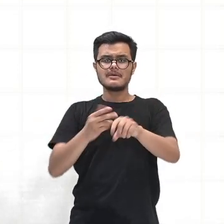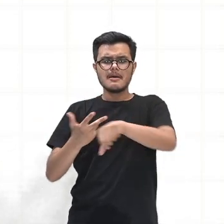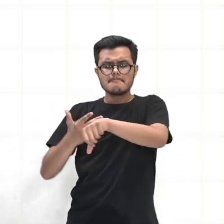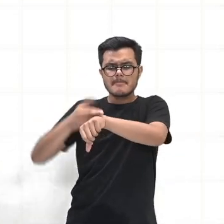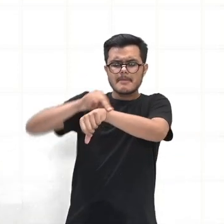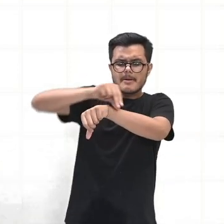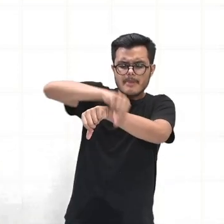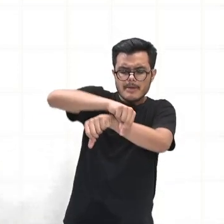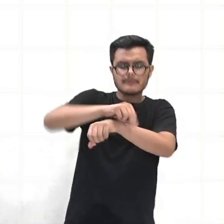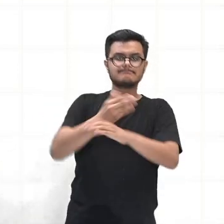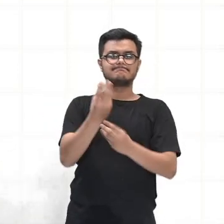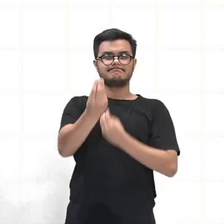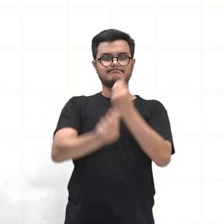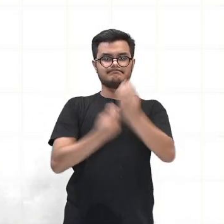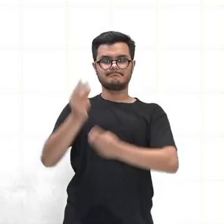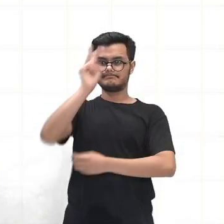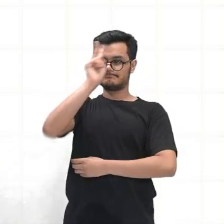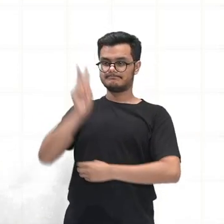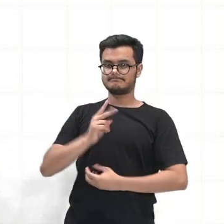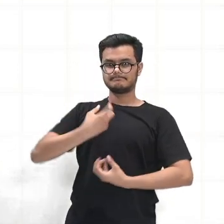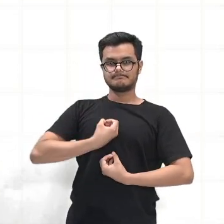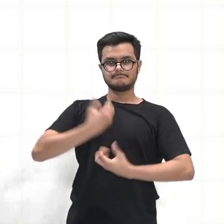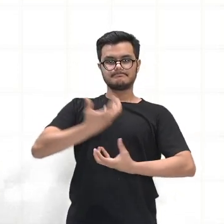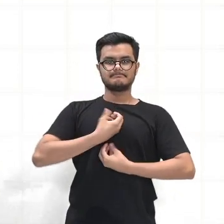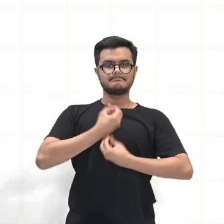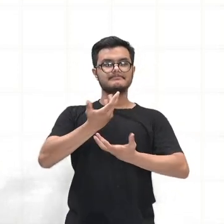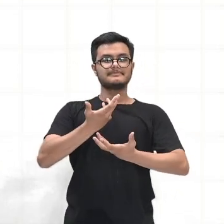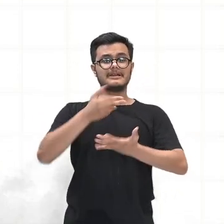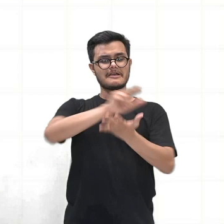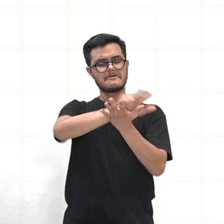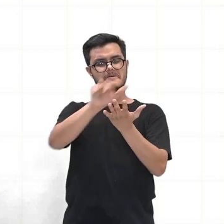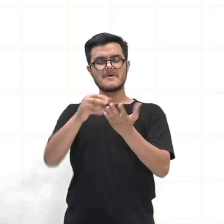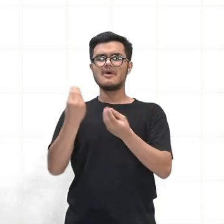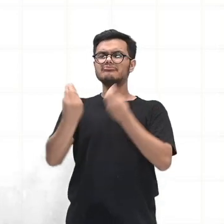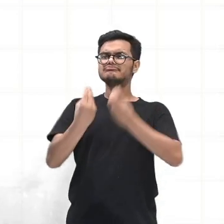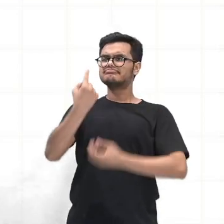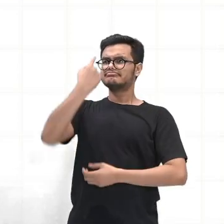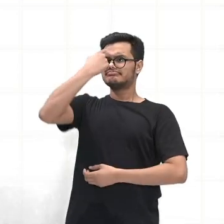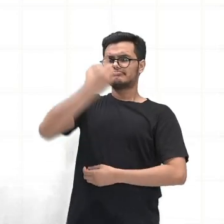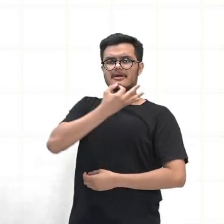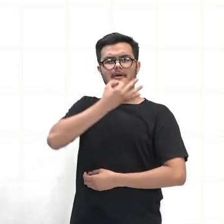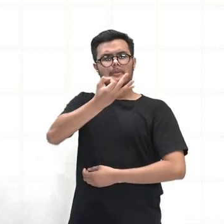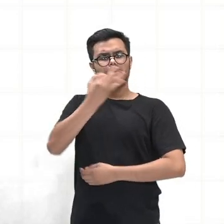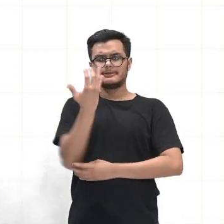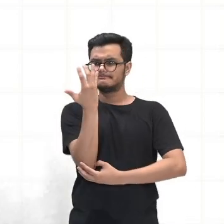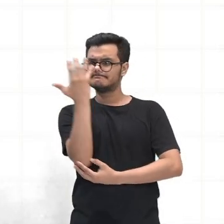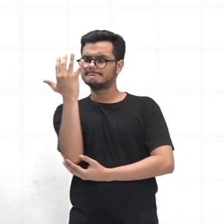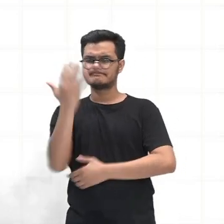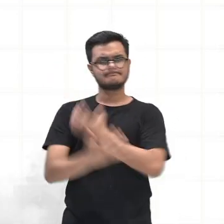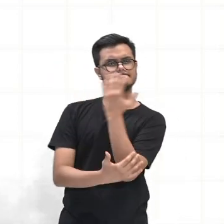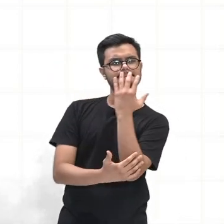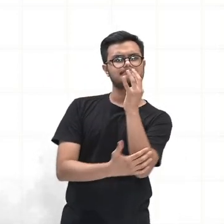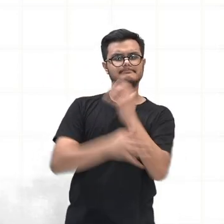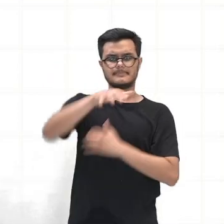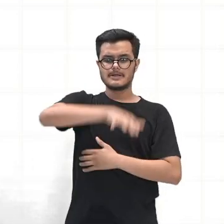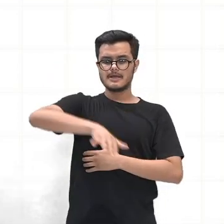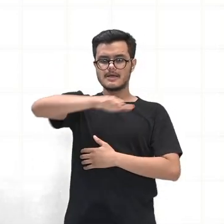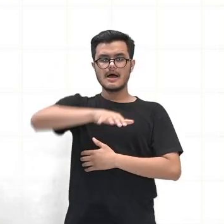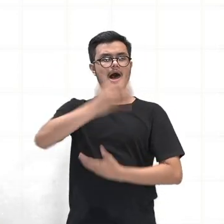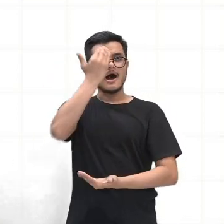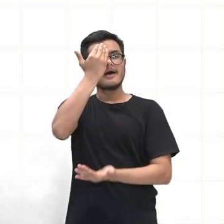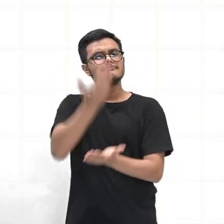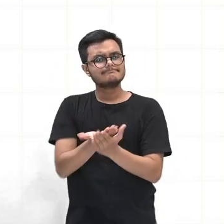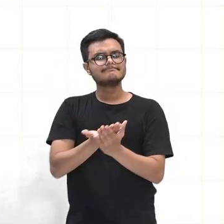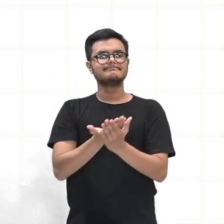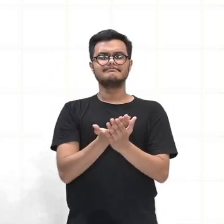contar histórias que refletiam aí sua visão de mundo em relação à natureza e às suas crenças